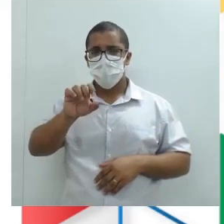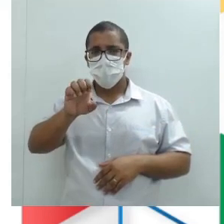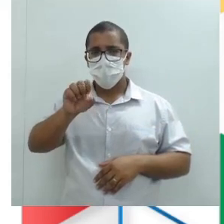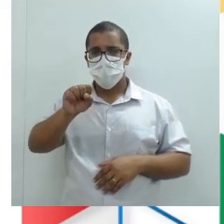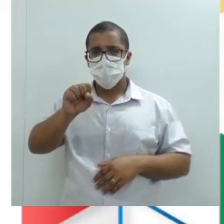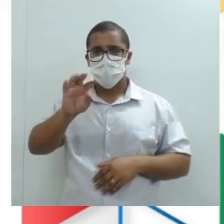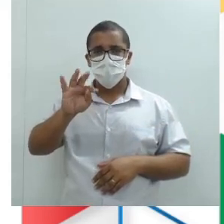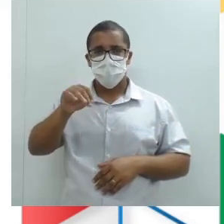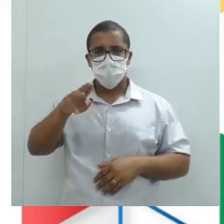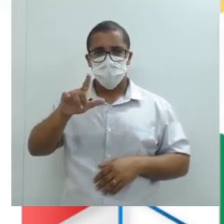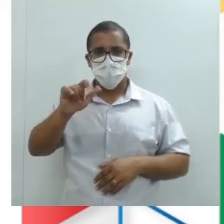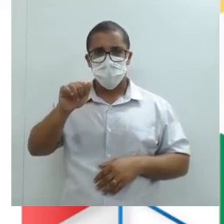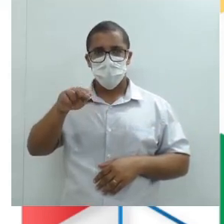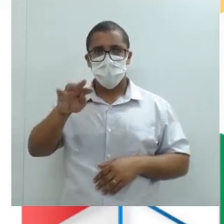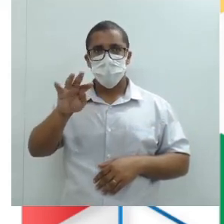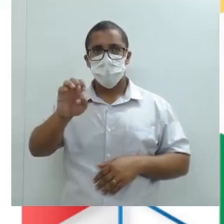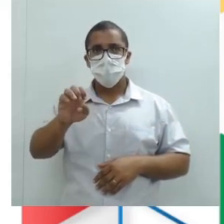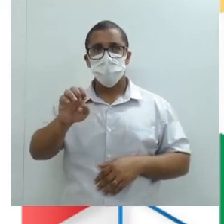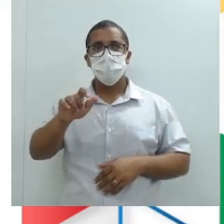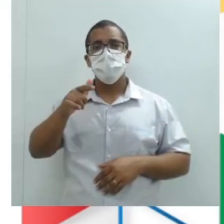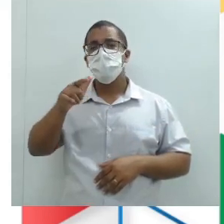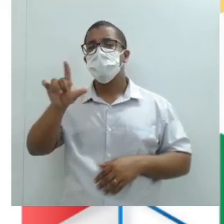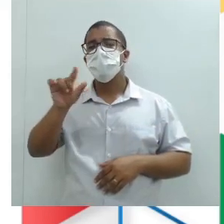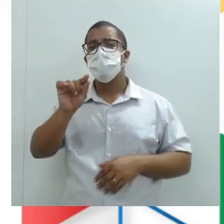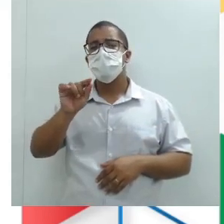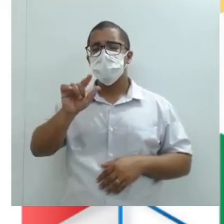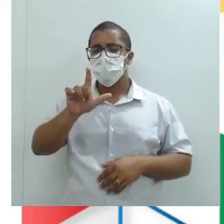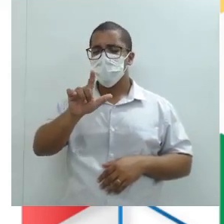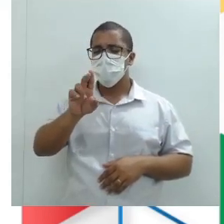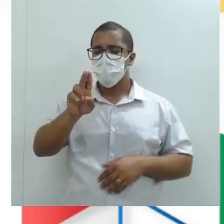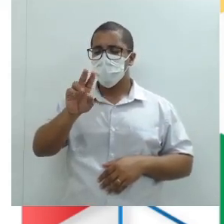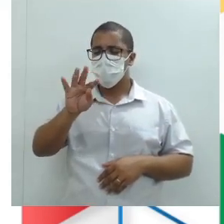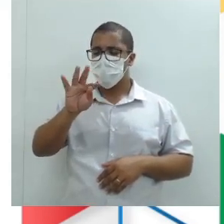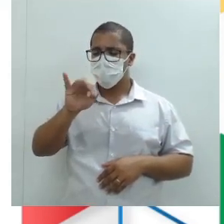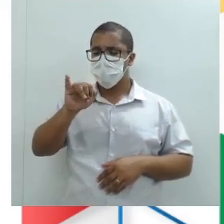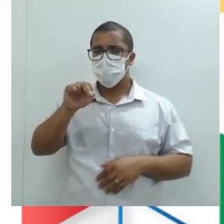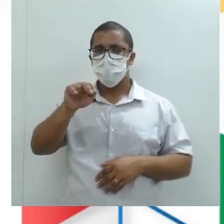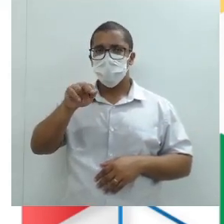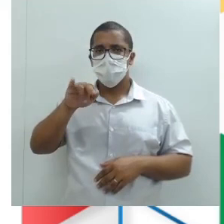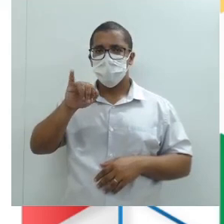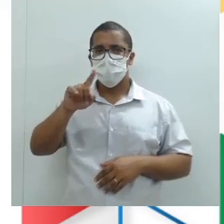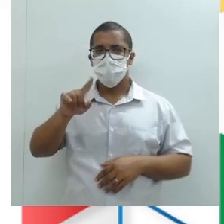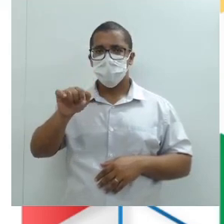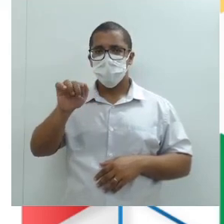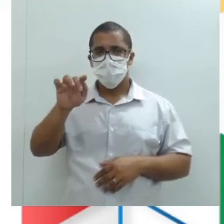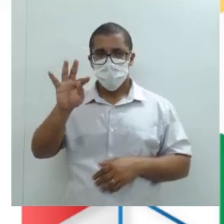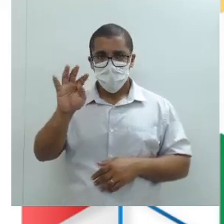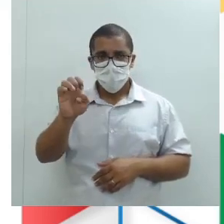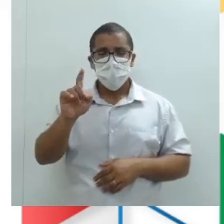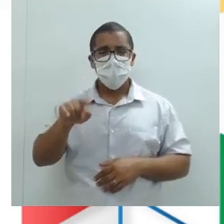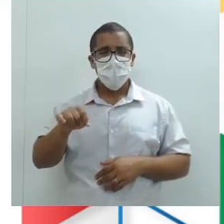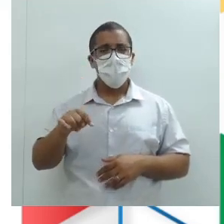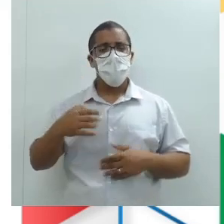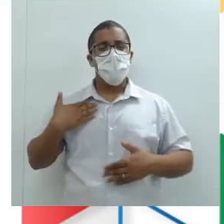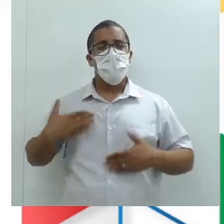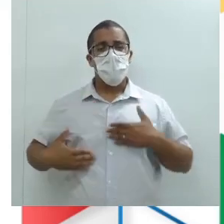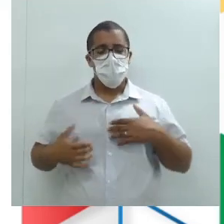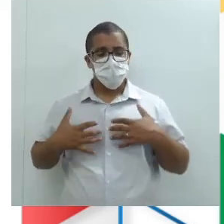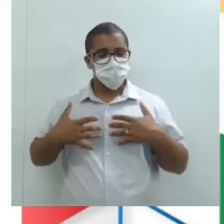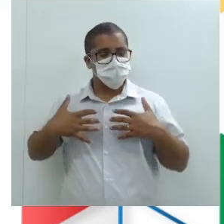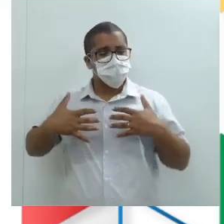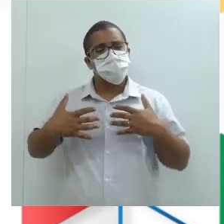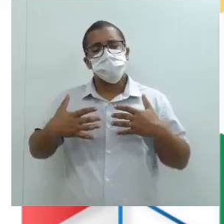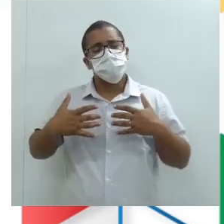é luteinizante, ou seja, o hormônio do crescimento que é responsável pelo crescimento do corpo e